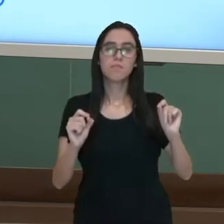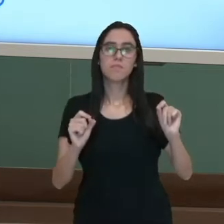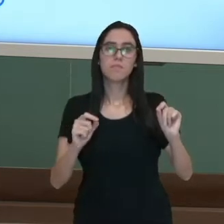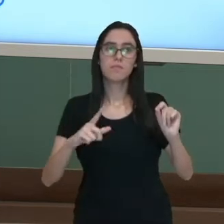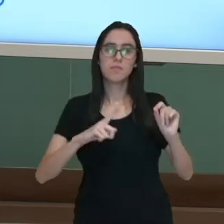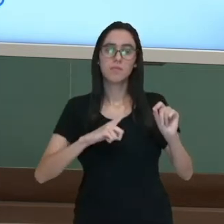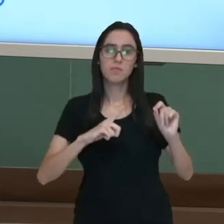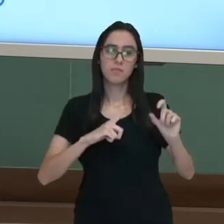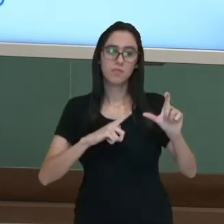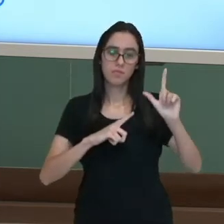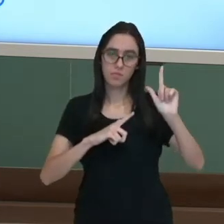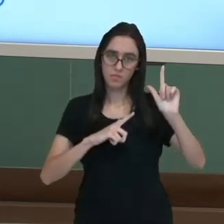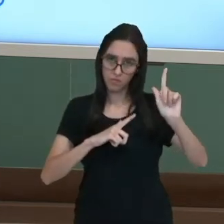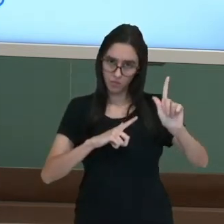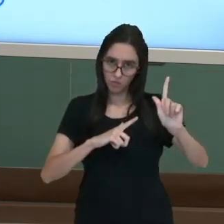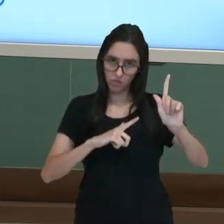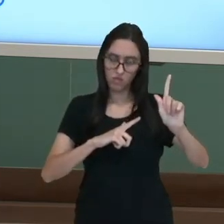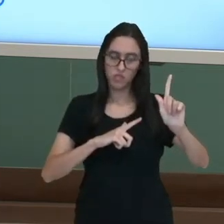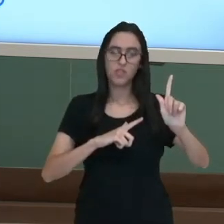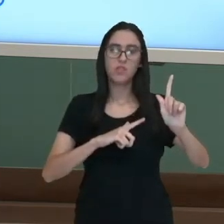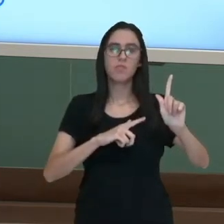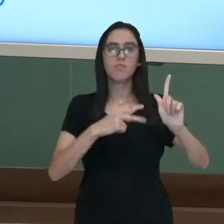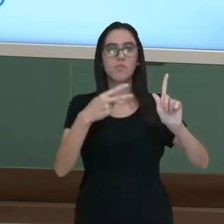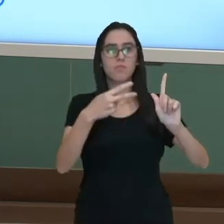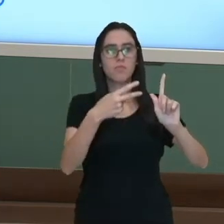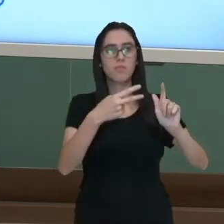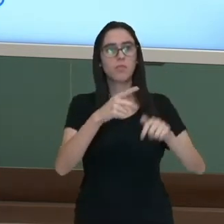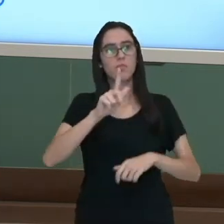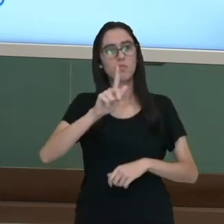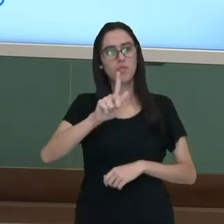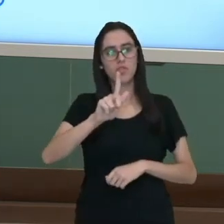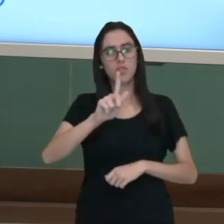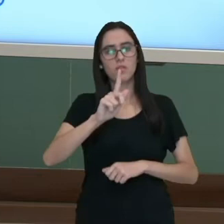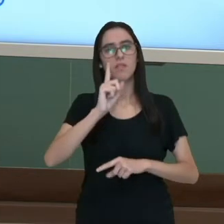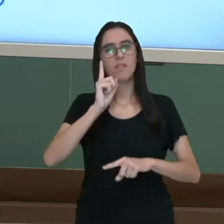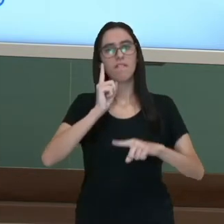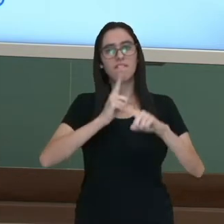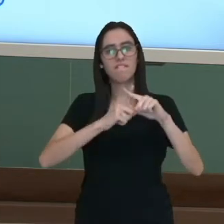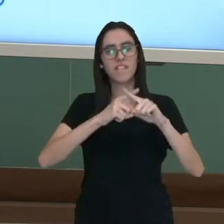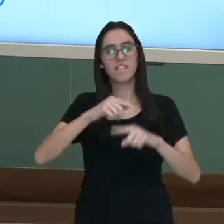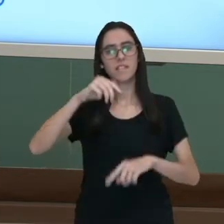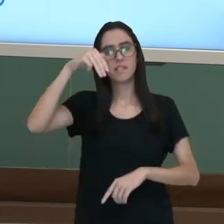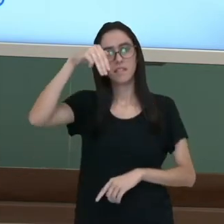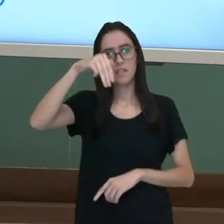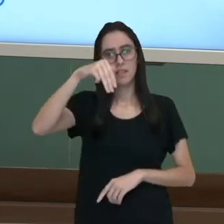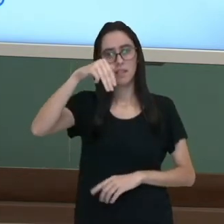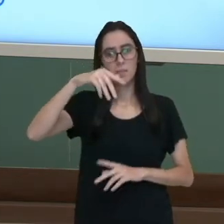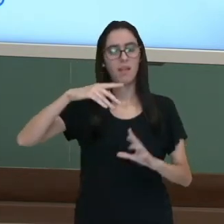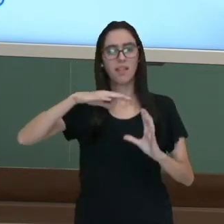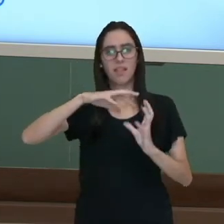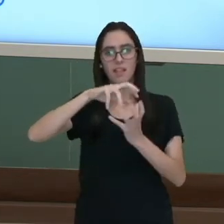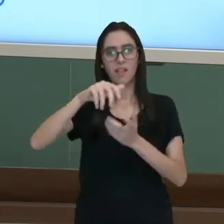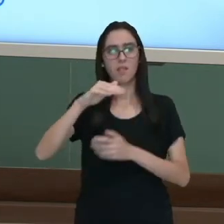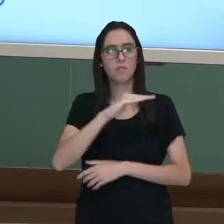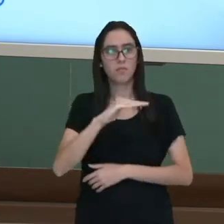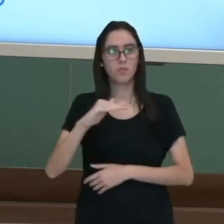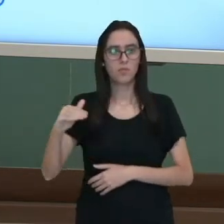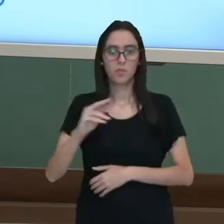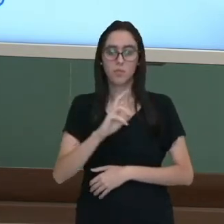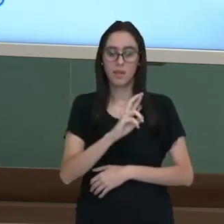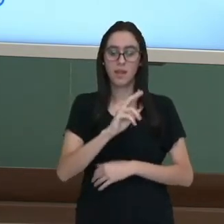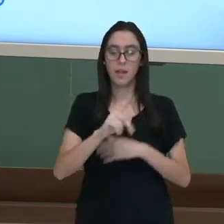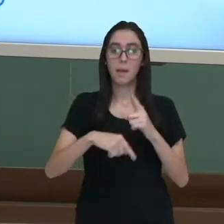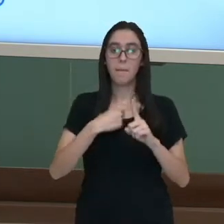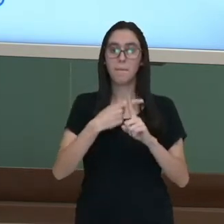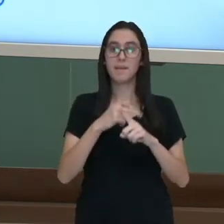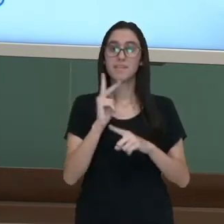campo gravitacional terrestre é dado pela constante gravitacional vezes a massa da Terra sobre R, que é o raio da Terra, mais a altura